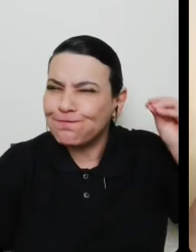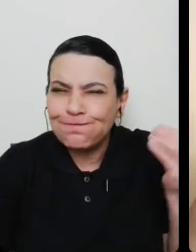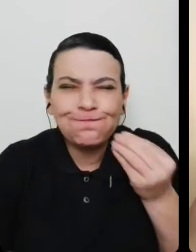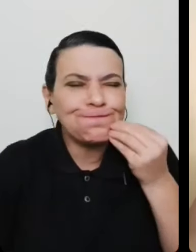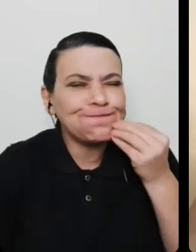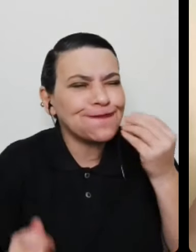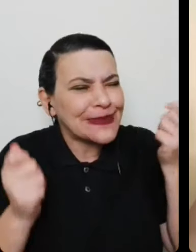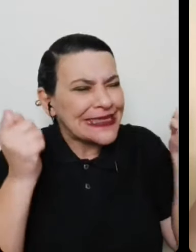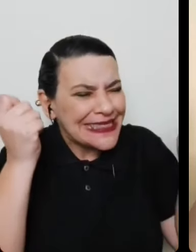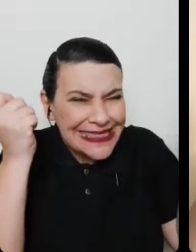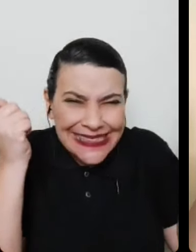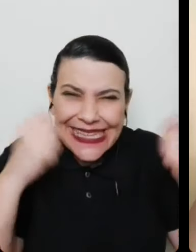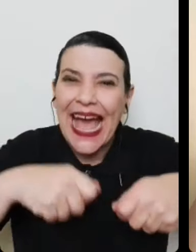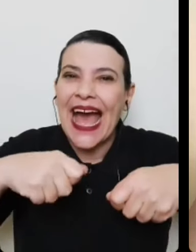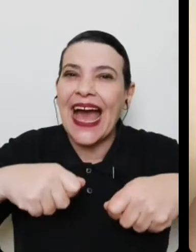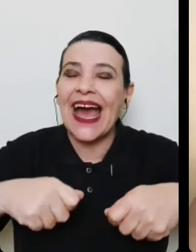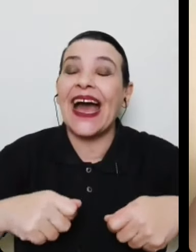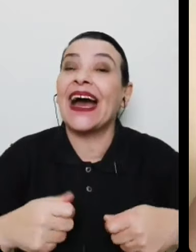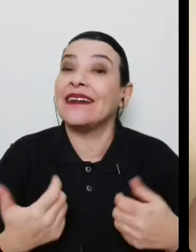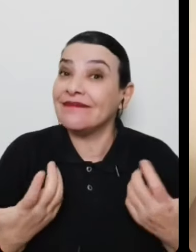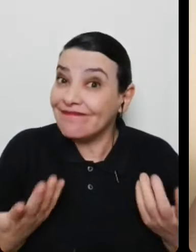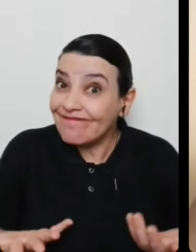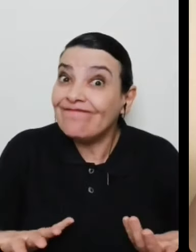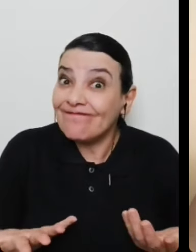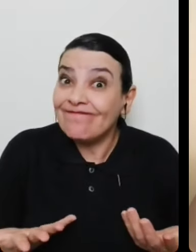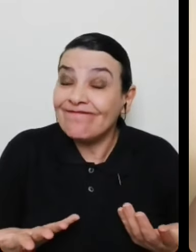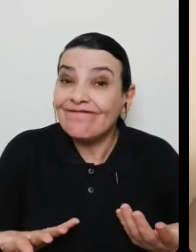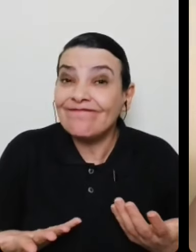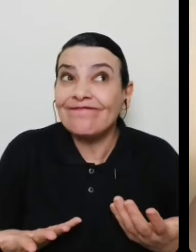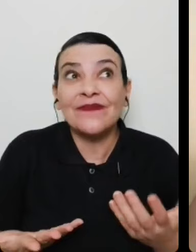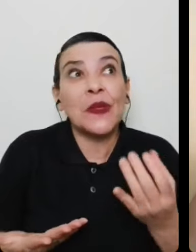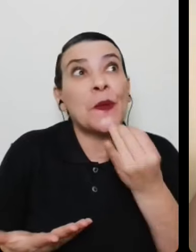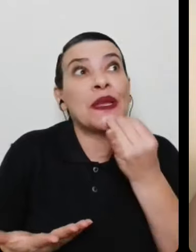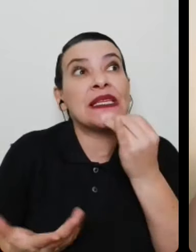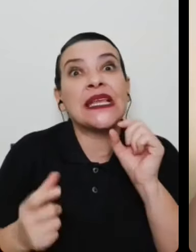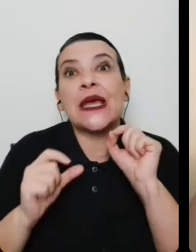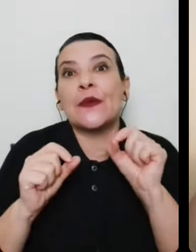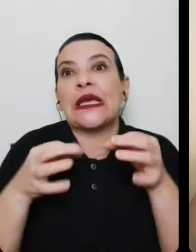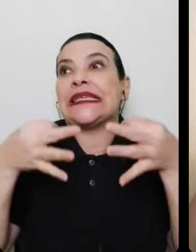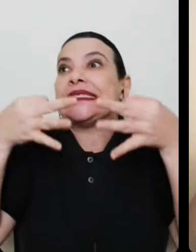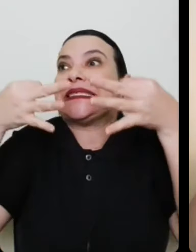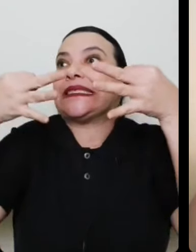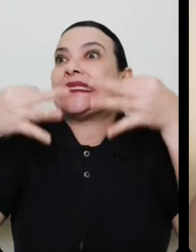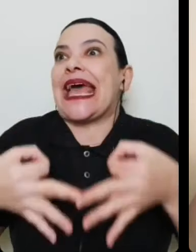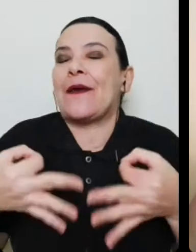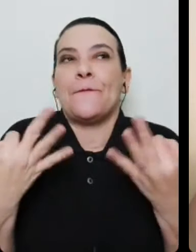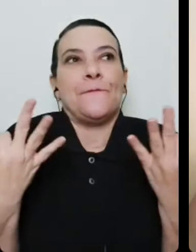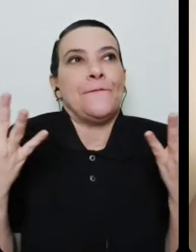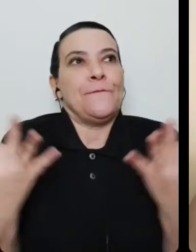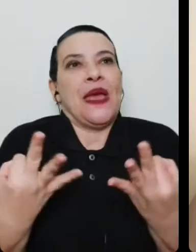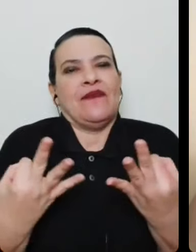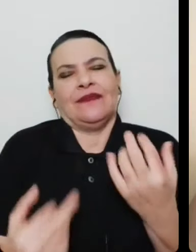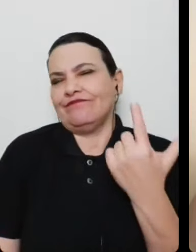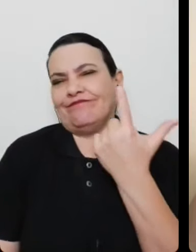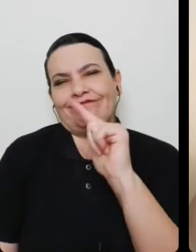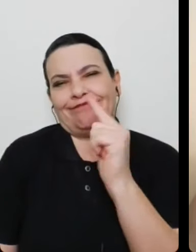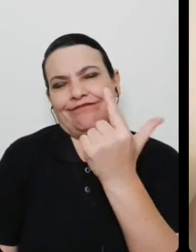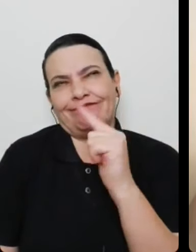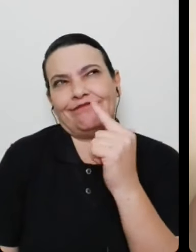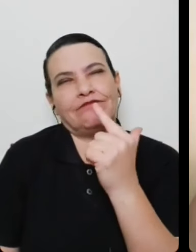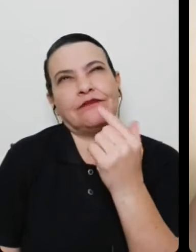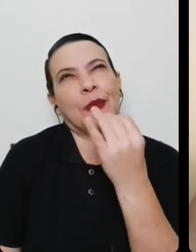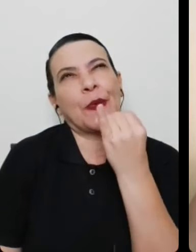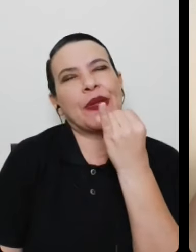ali. Então, não existe um jeito certo. Qual é a